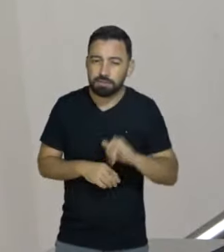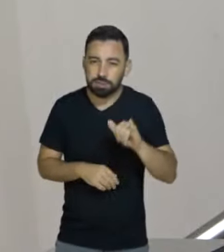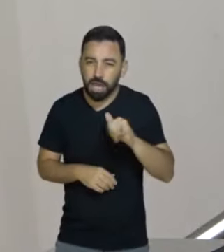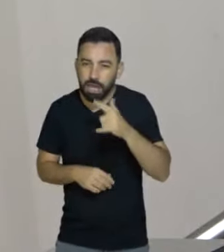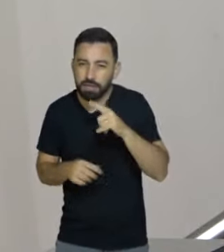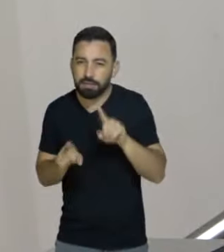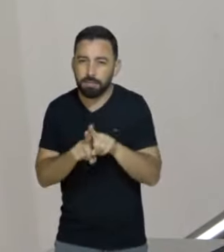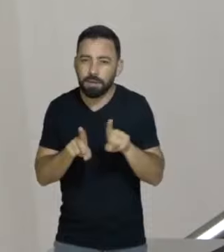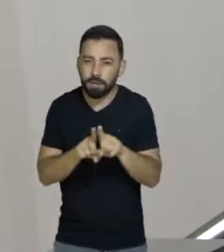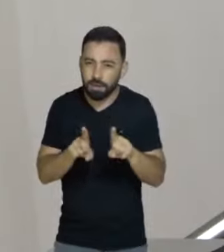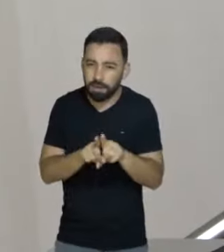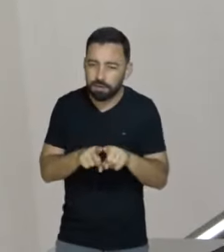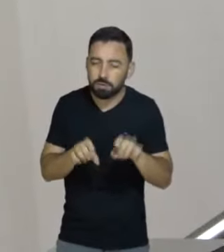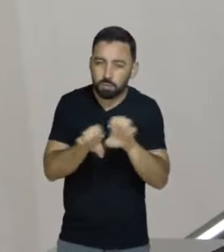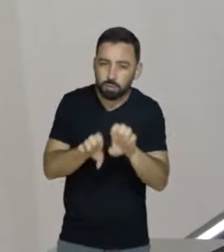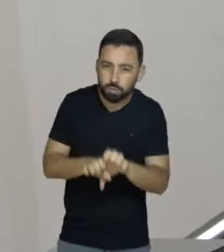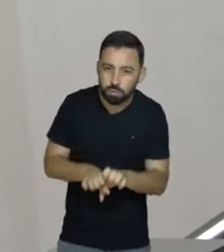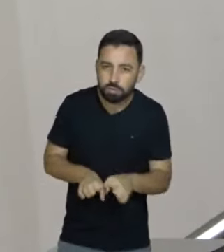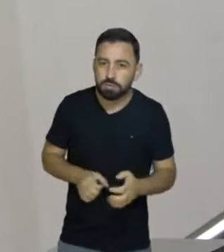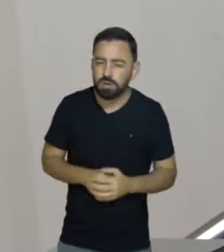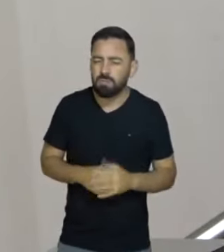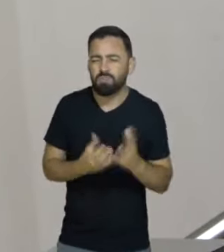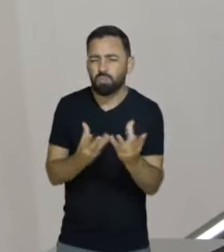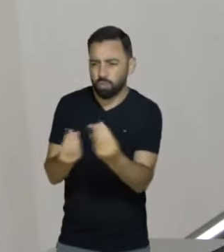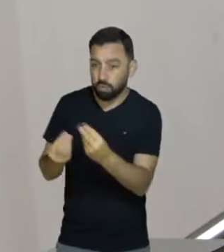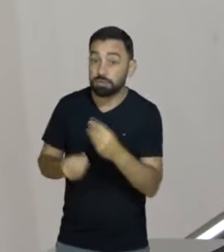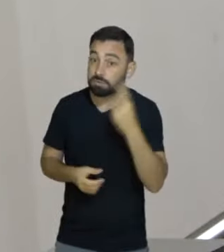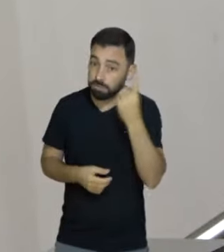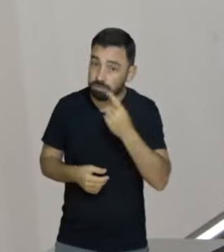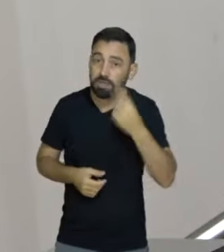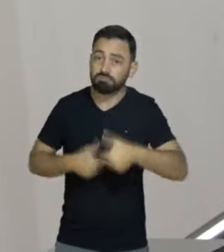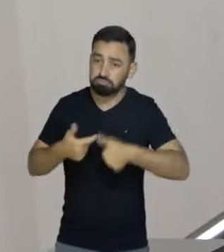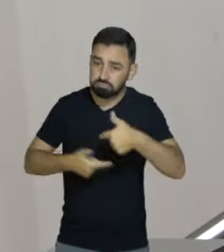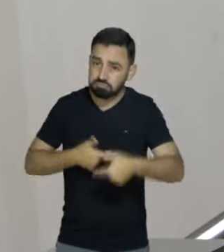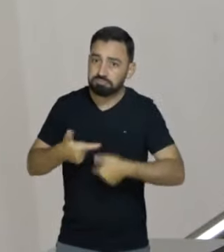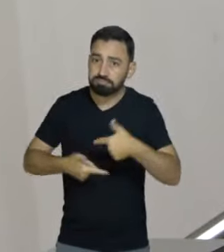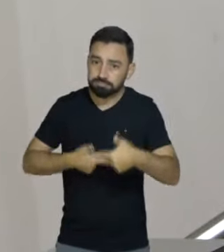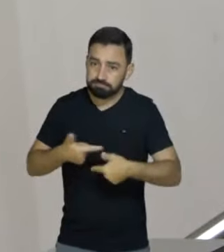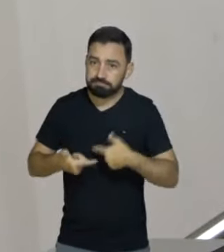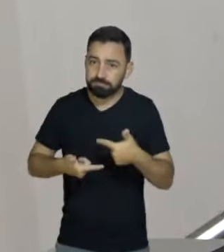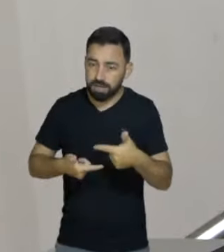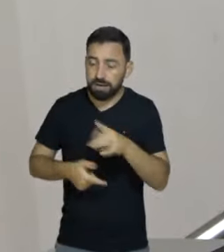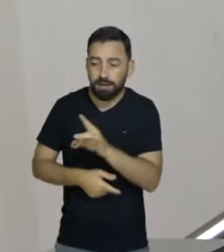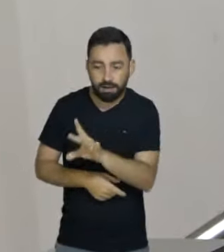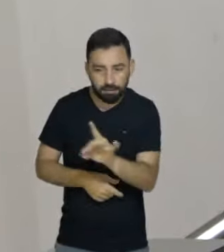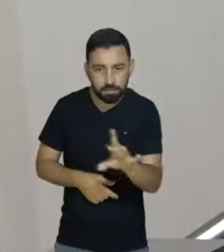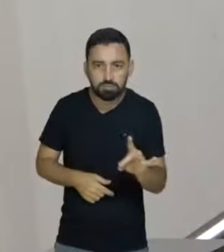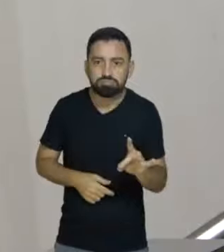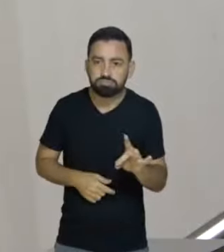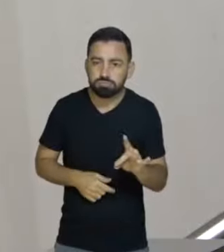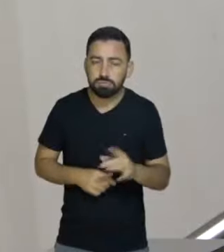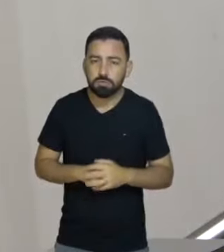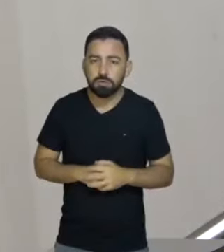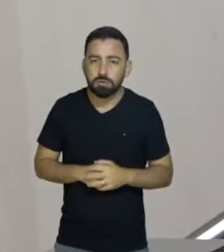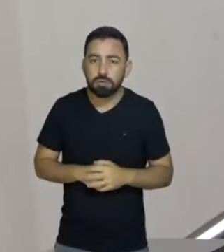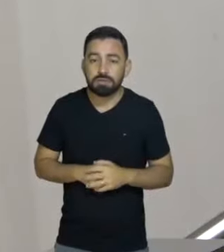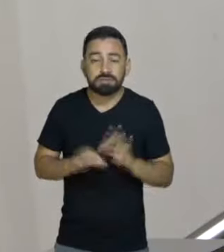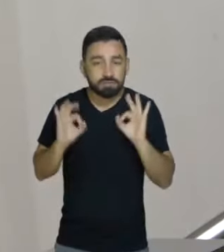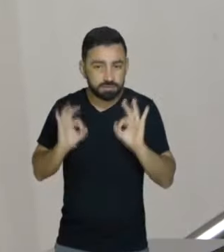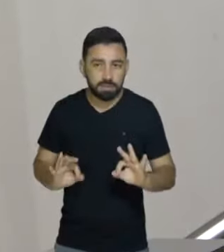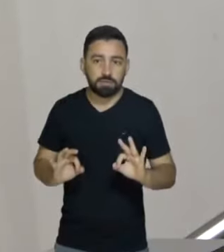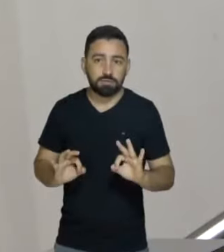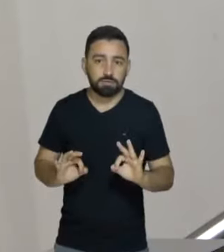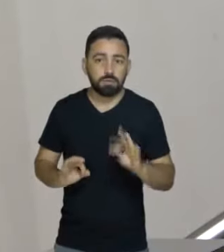na infraestrutura, como outros deputados, outros secretários fazem à frente de suas pastas. Com certeza, assim terá êxito